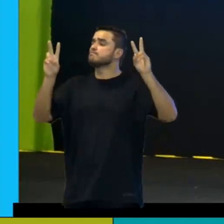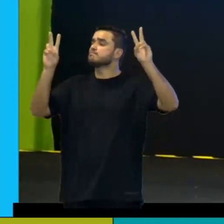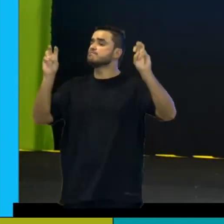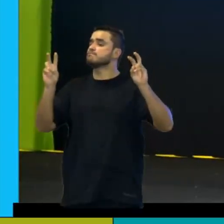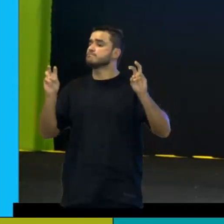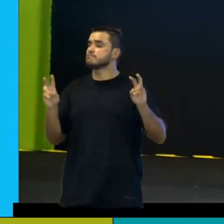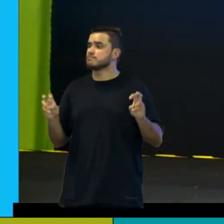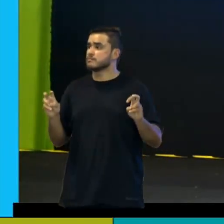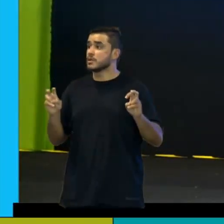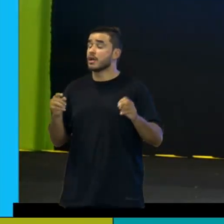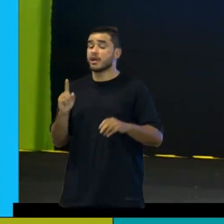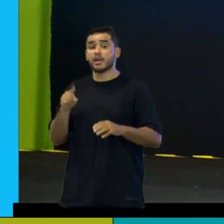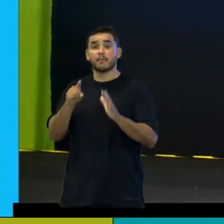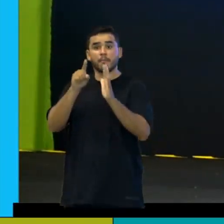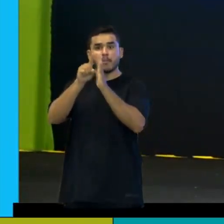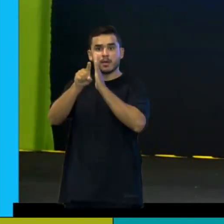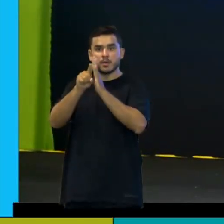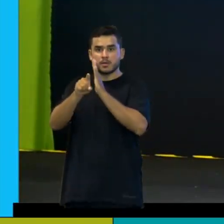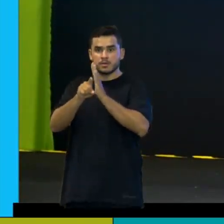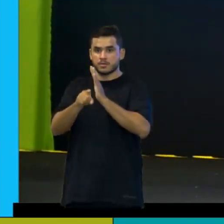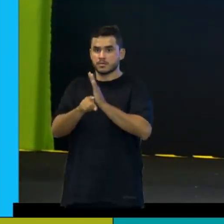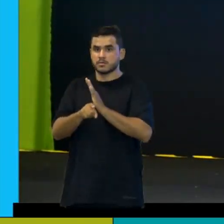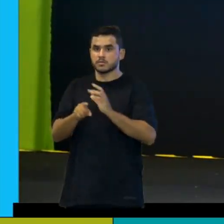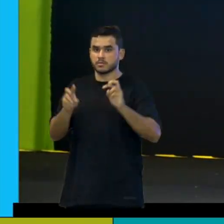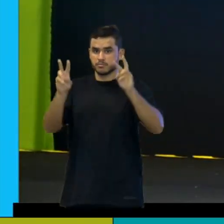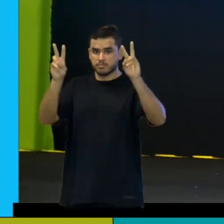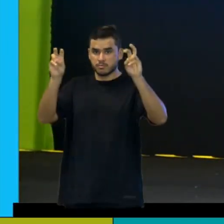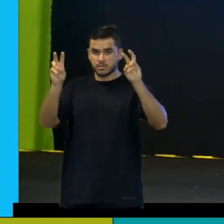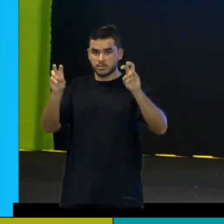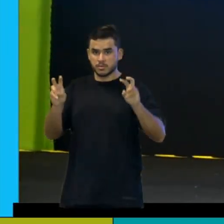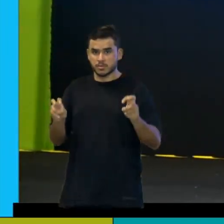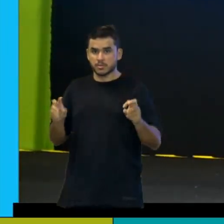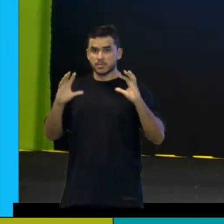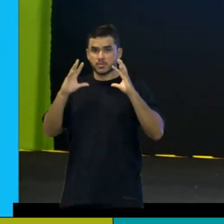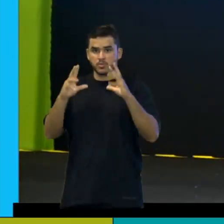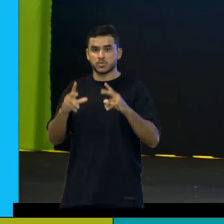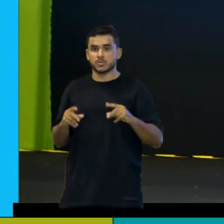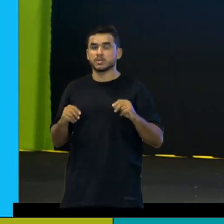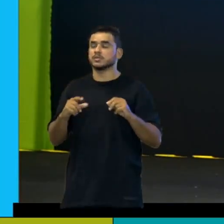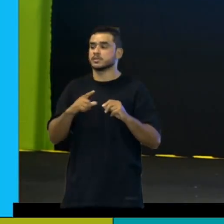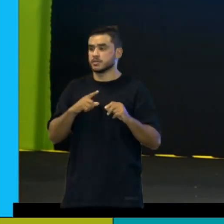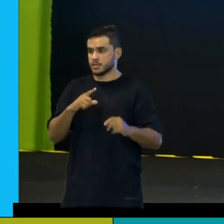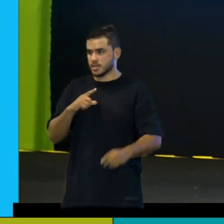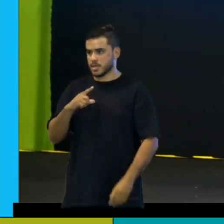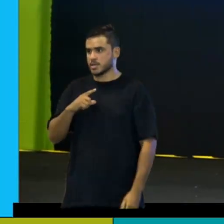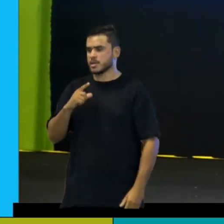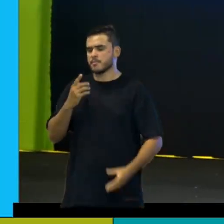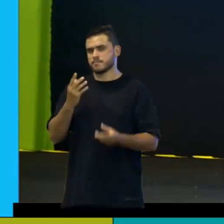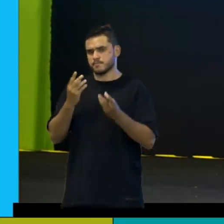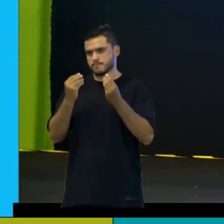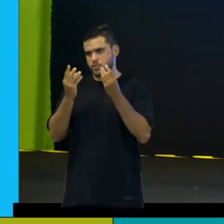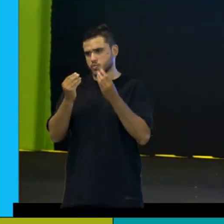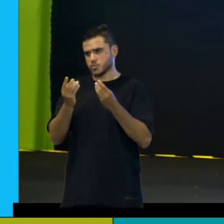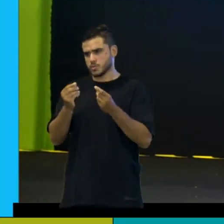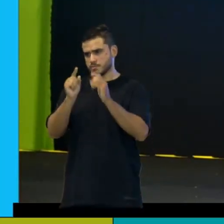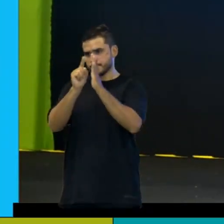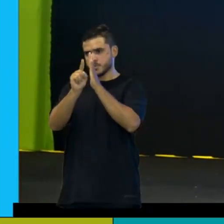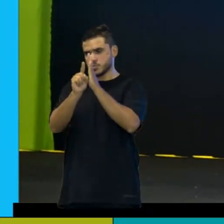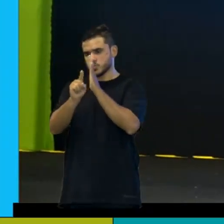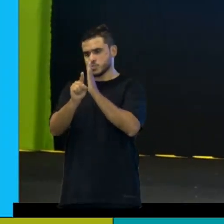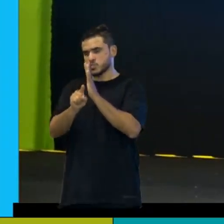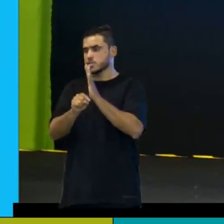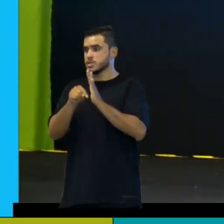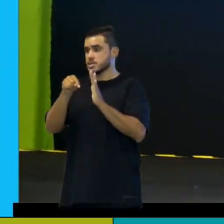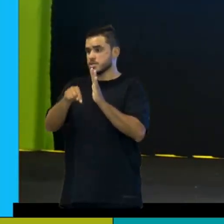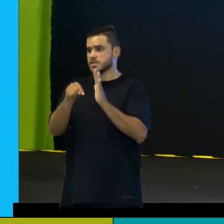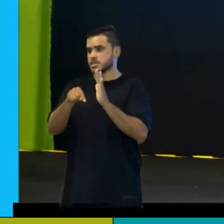assuntos, mas questões dentro das competências e das habilidades que mais caem no Enem. Então, vamos trabalhar